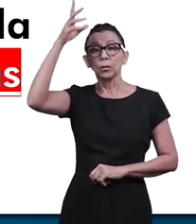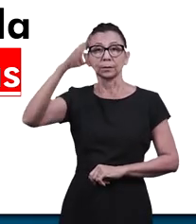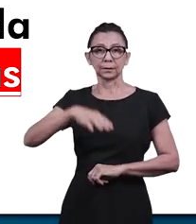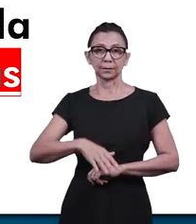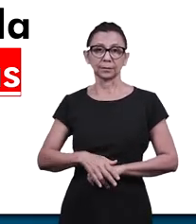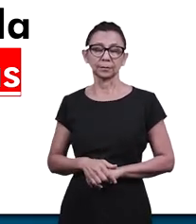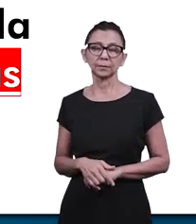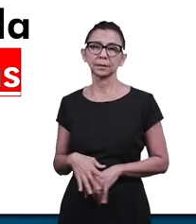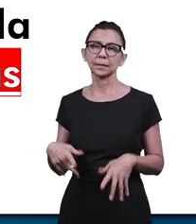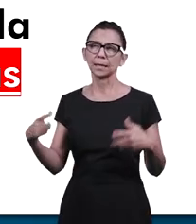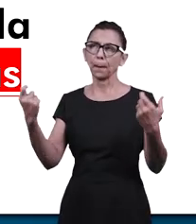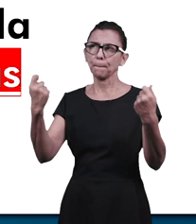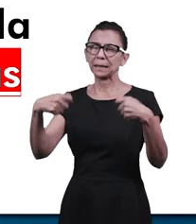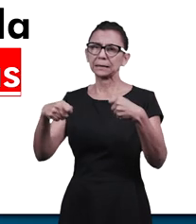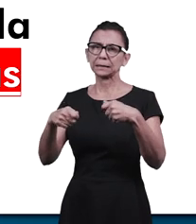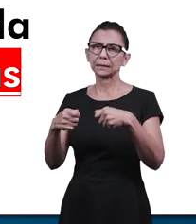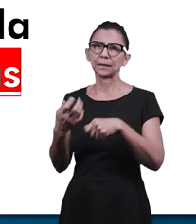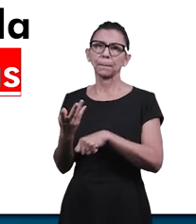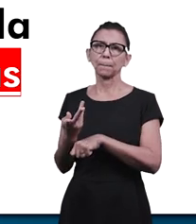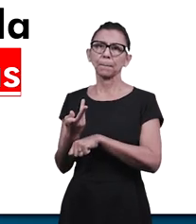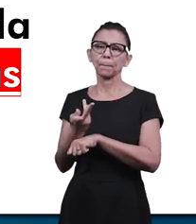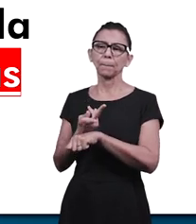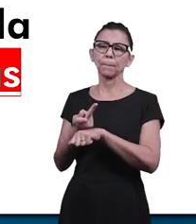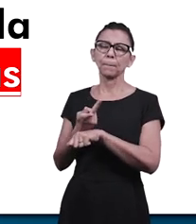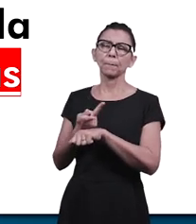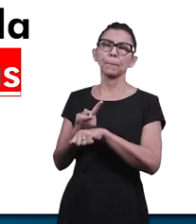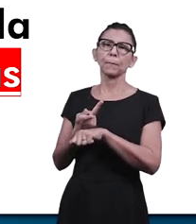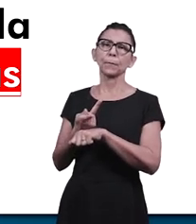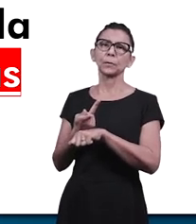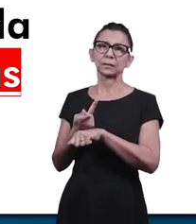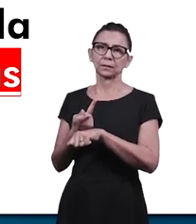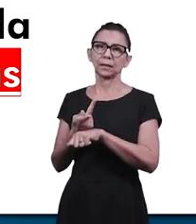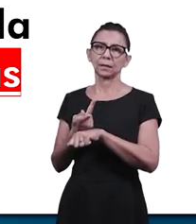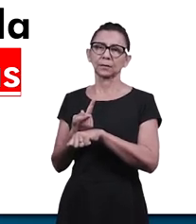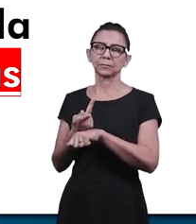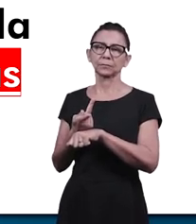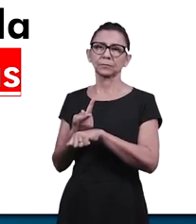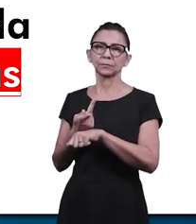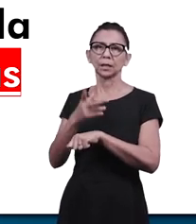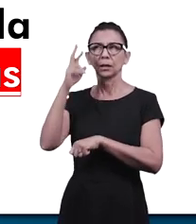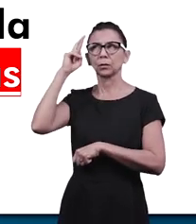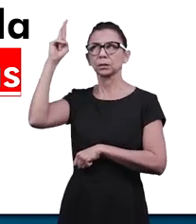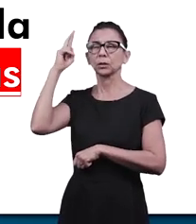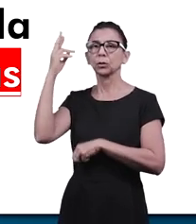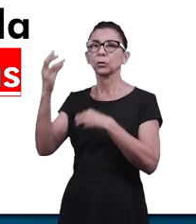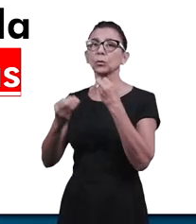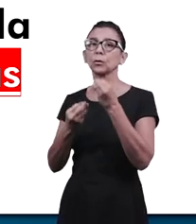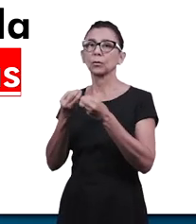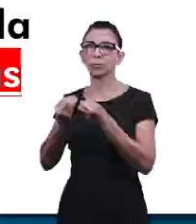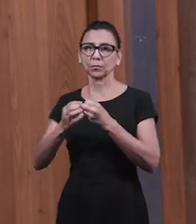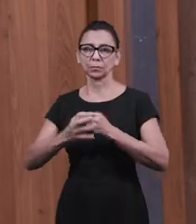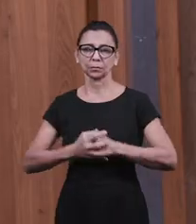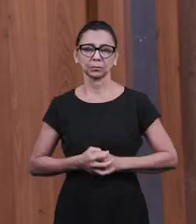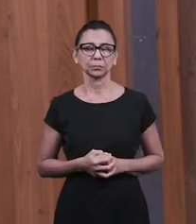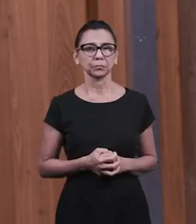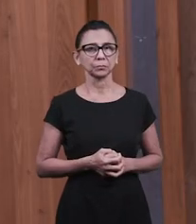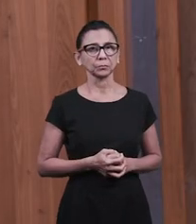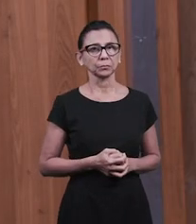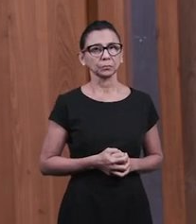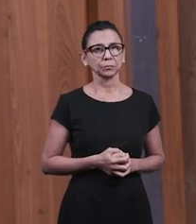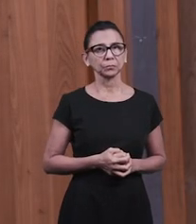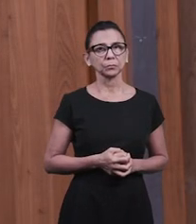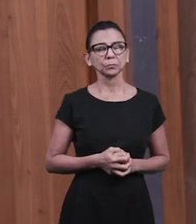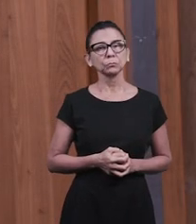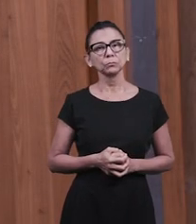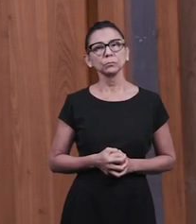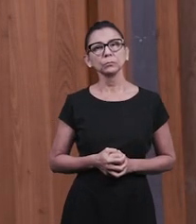ser buscados ou procurados? E quem vai nos mostrar agora como os dons espirituais devem ser